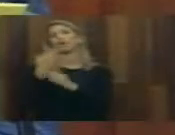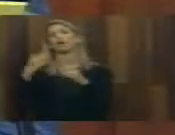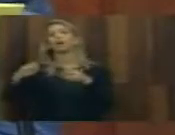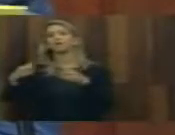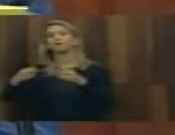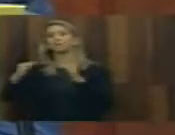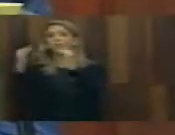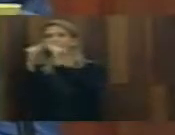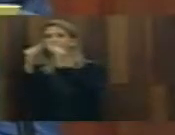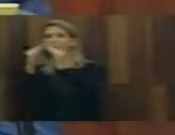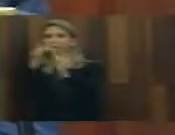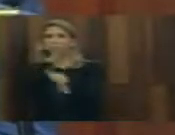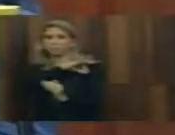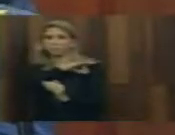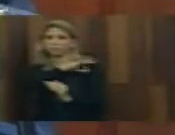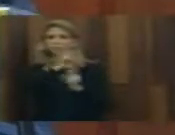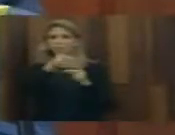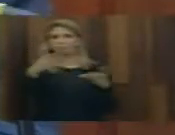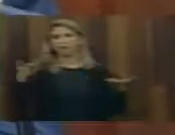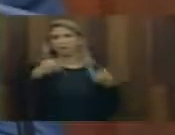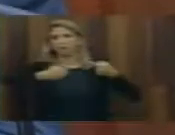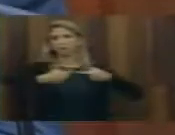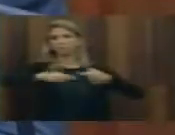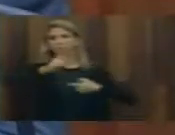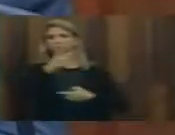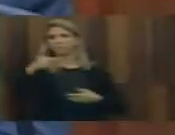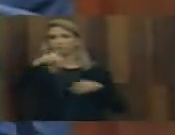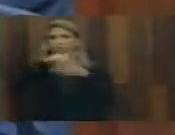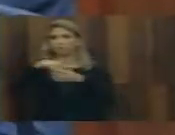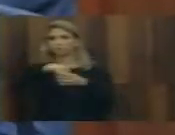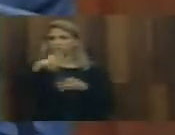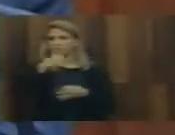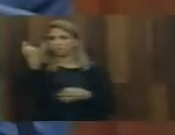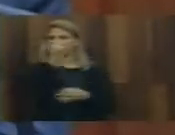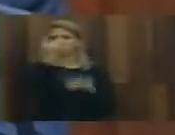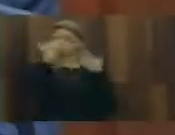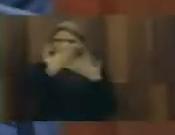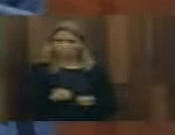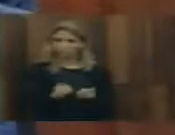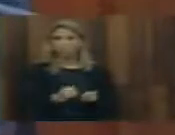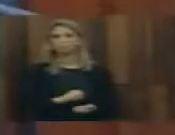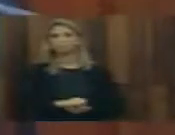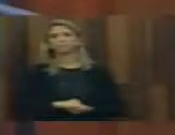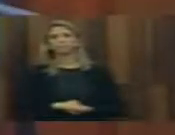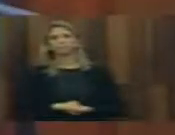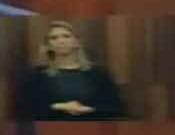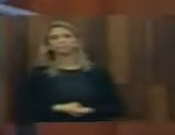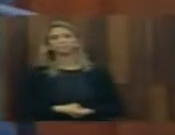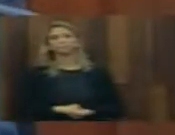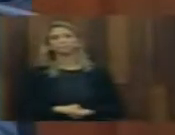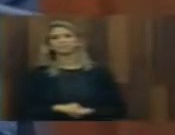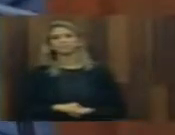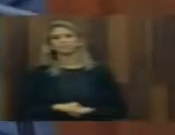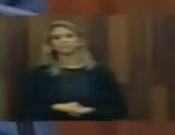havendo quem queira discutir, em votação. Os favoráveis permaneçam como estão, aprovada por unanimidade.